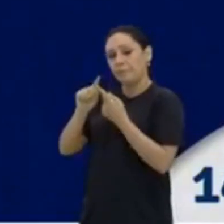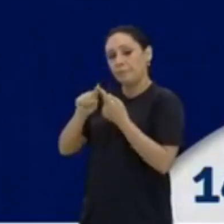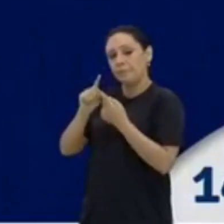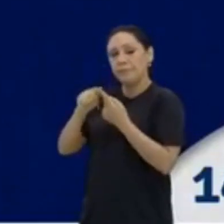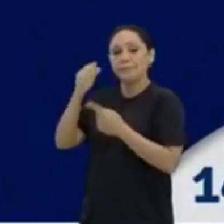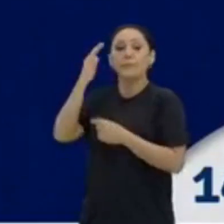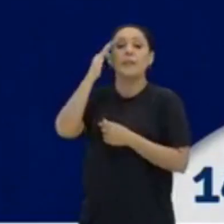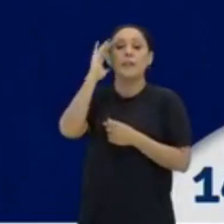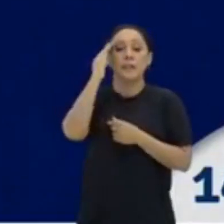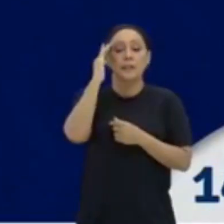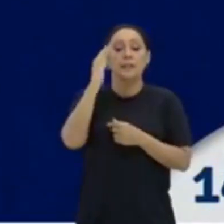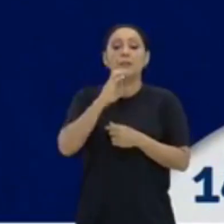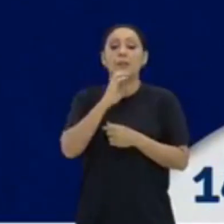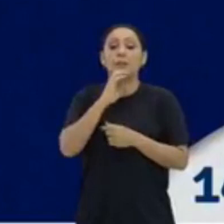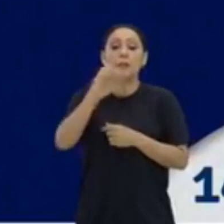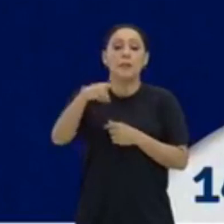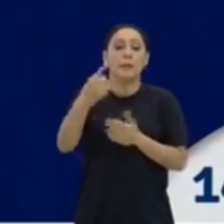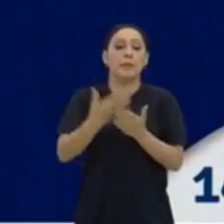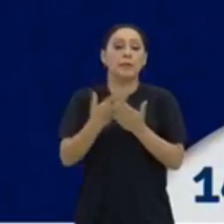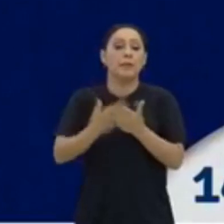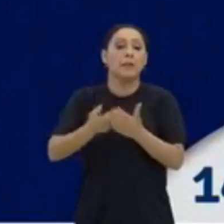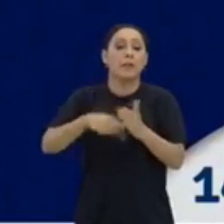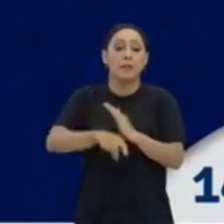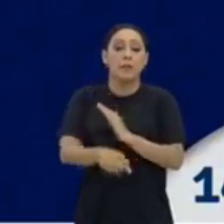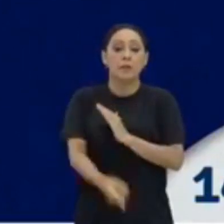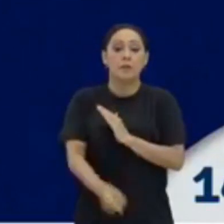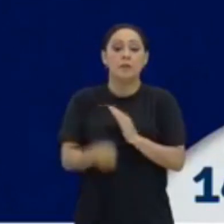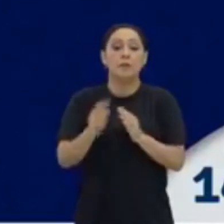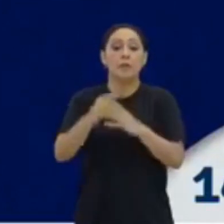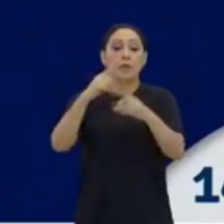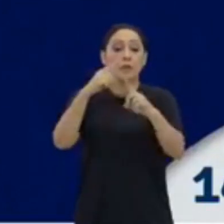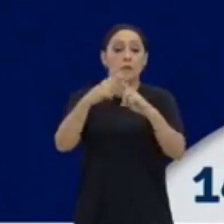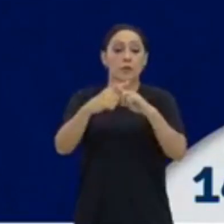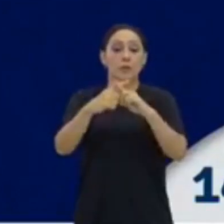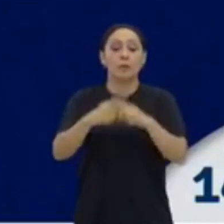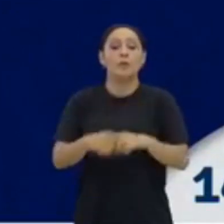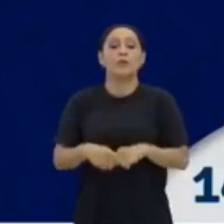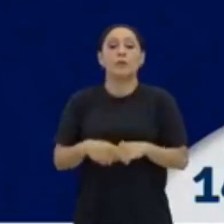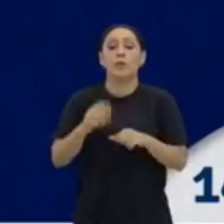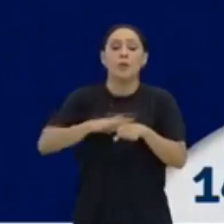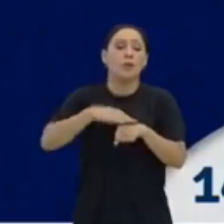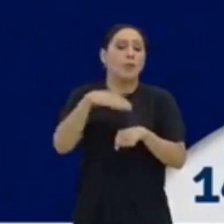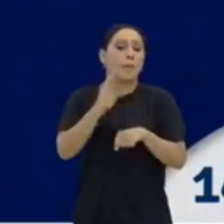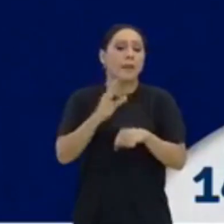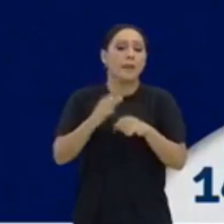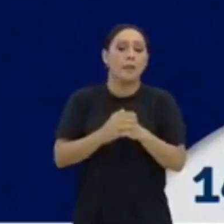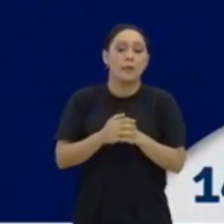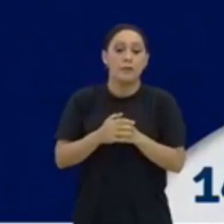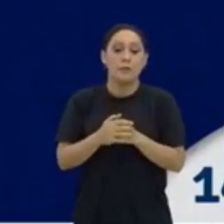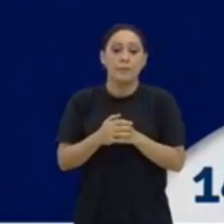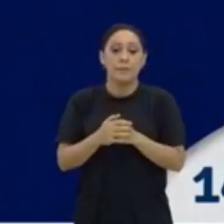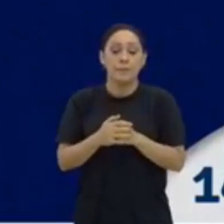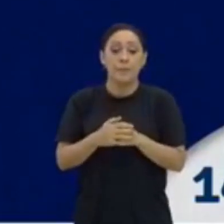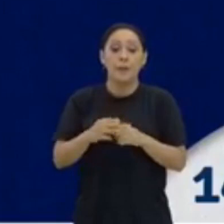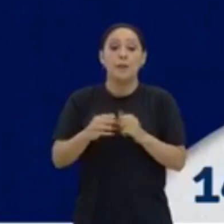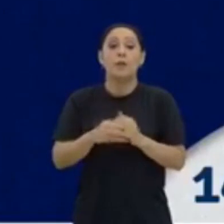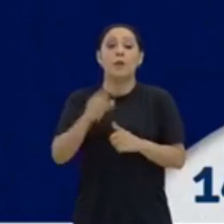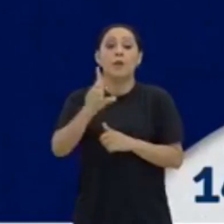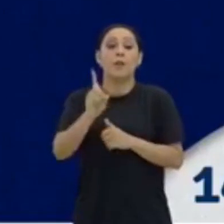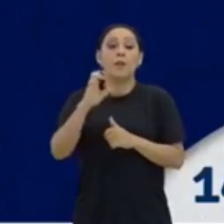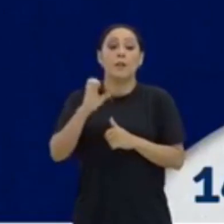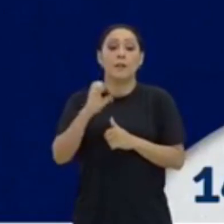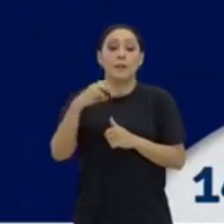ter um pouco de conhecimento na próxima aula, a gente vai fortalecer. Os múltiplos do metro, Fernando, os valores maiores que o metro. Isso.